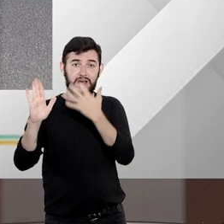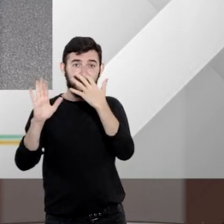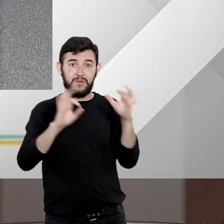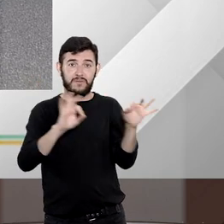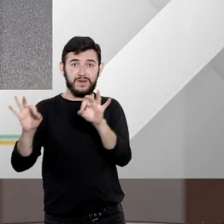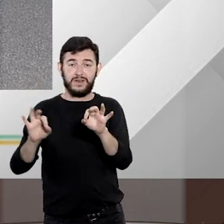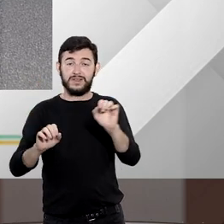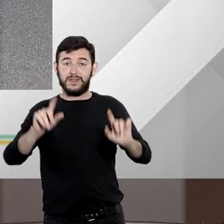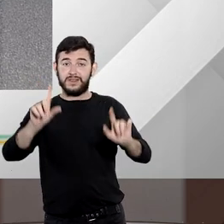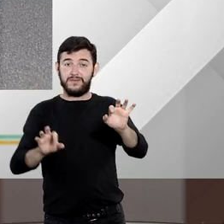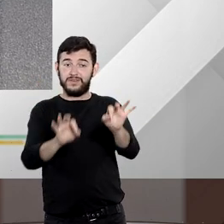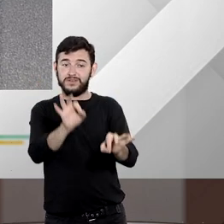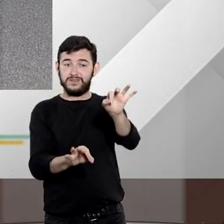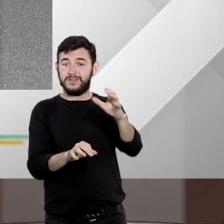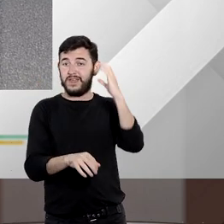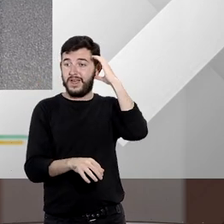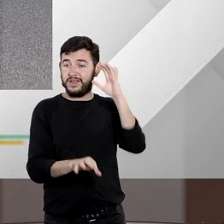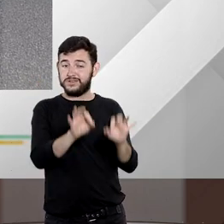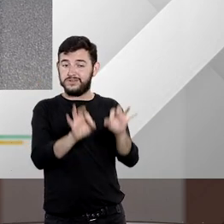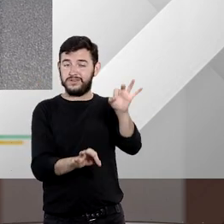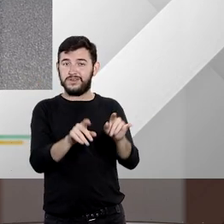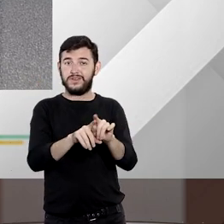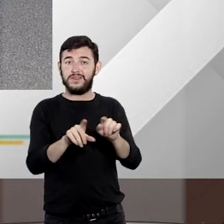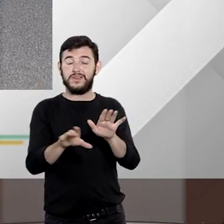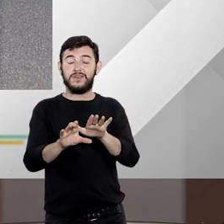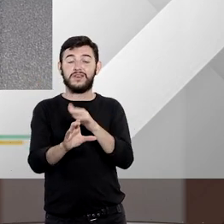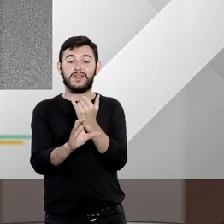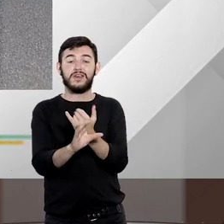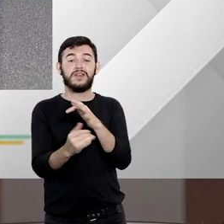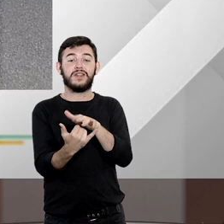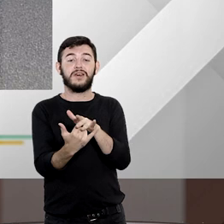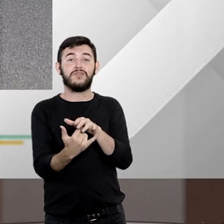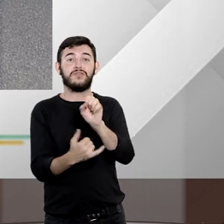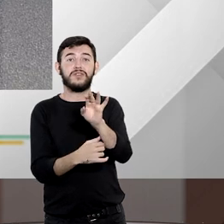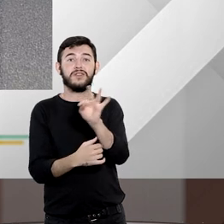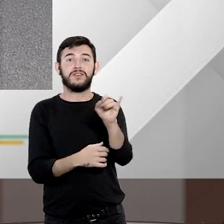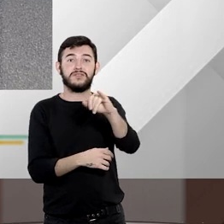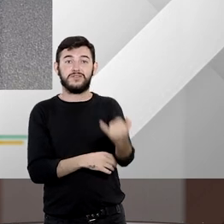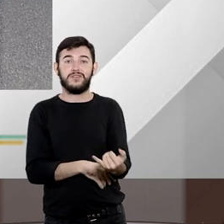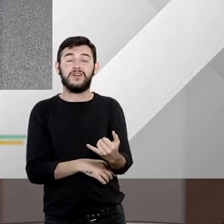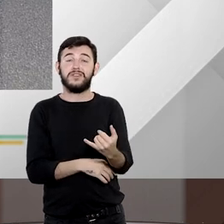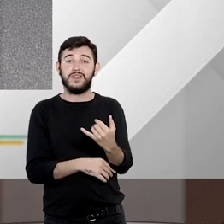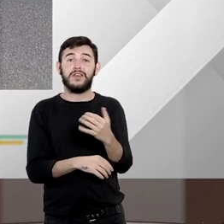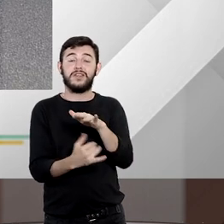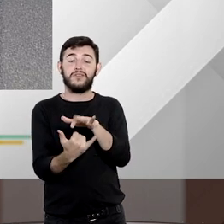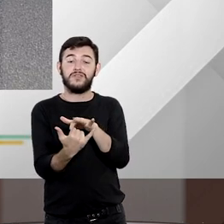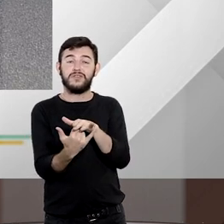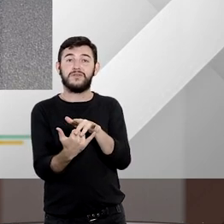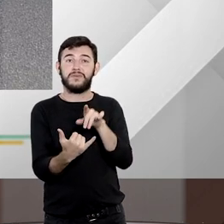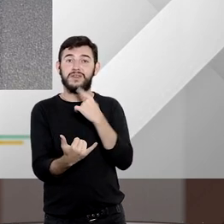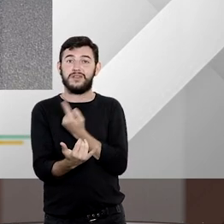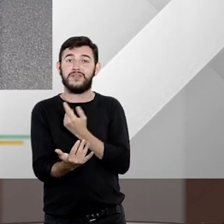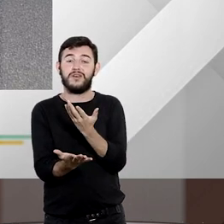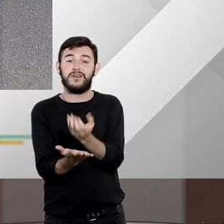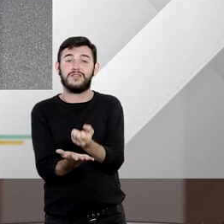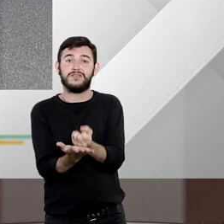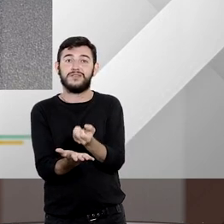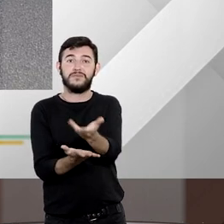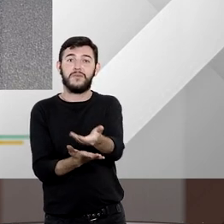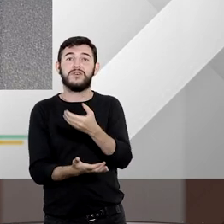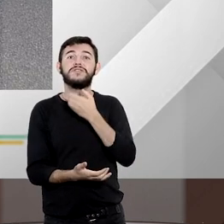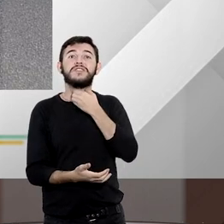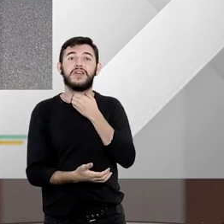Justiça e da Rádio Justiça e acessar o canal do STJ no Youtube além disso estamos nas principais plataformas de